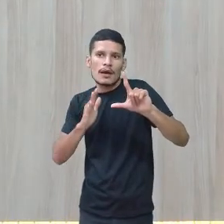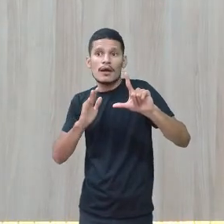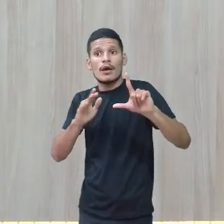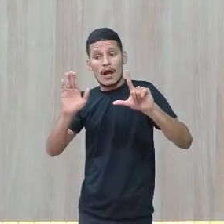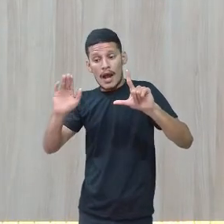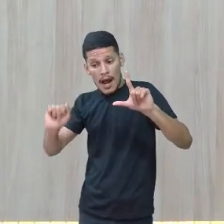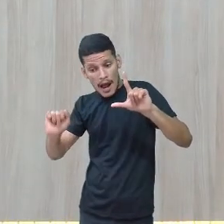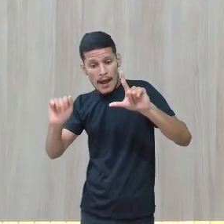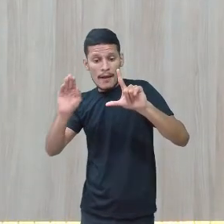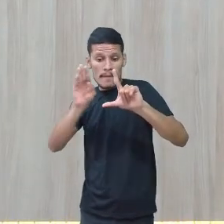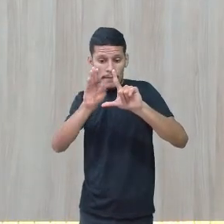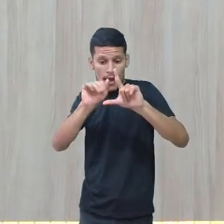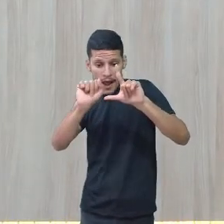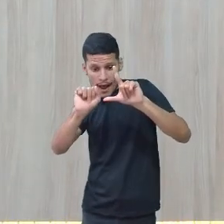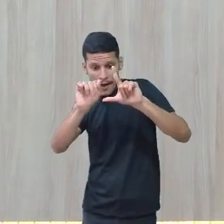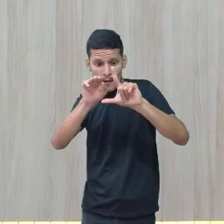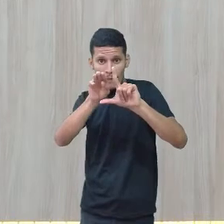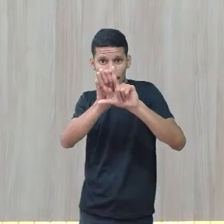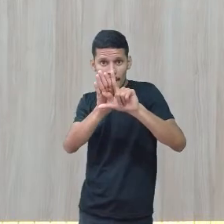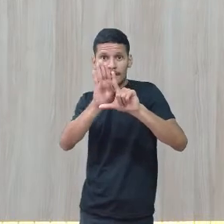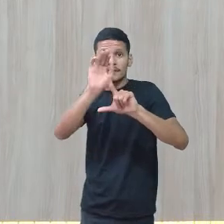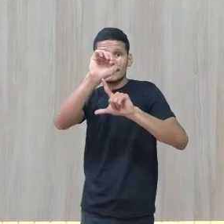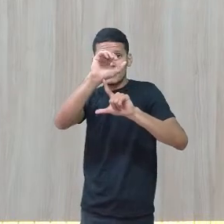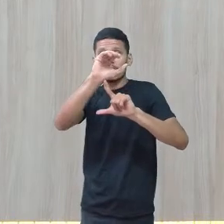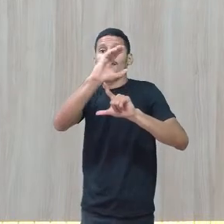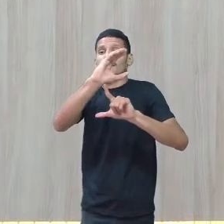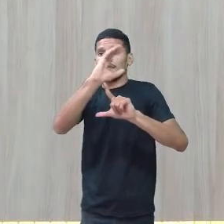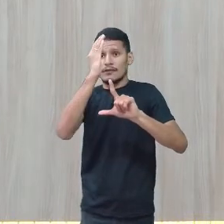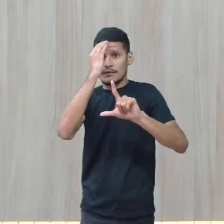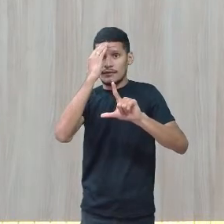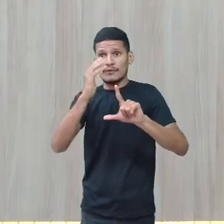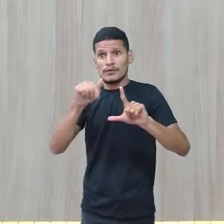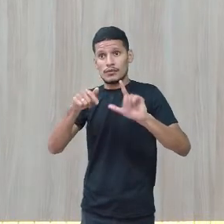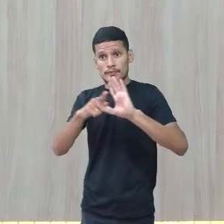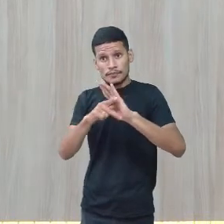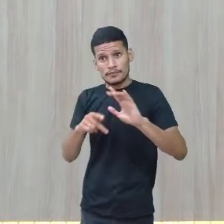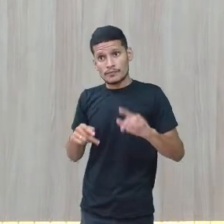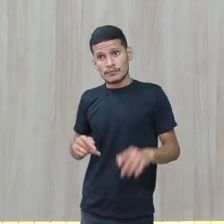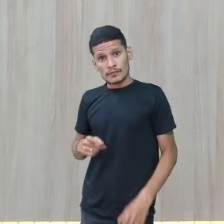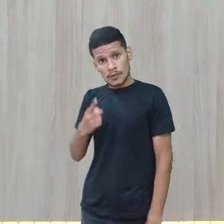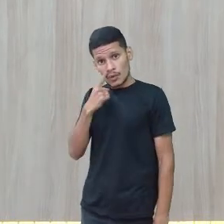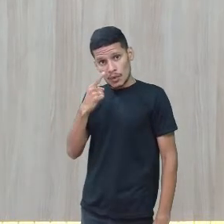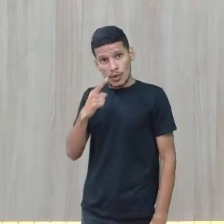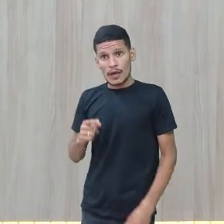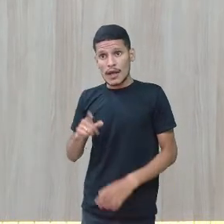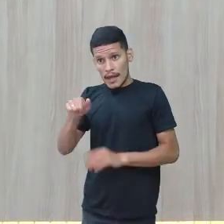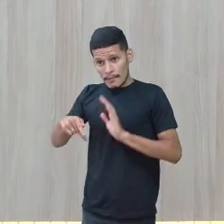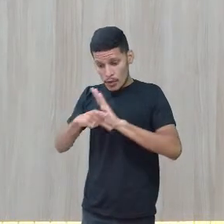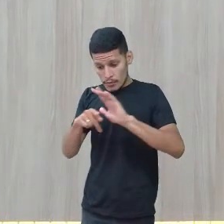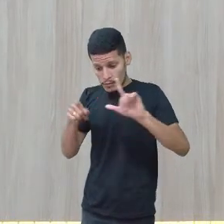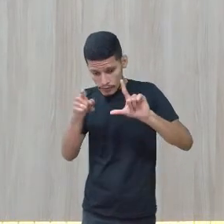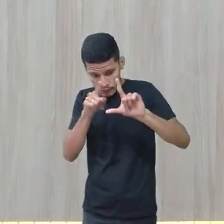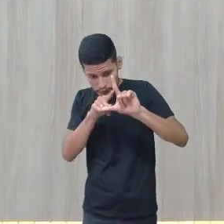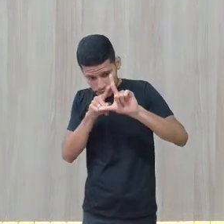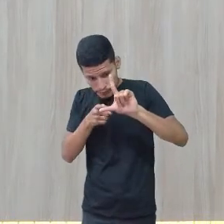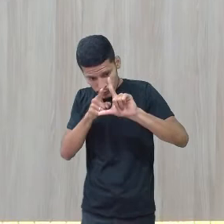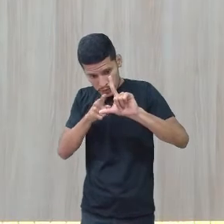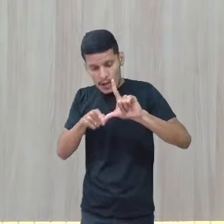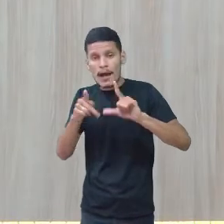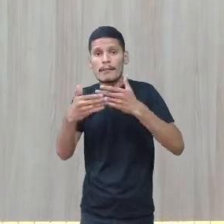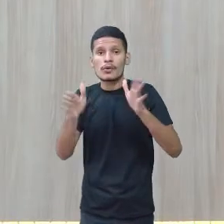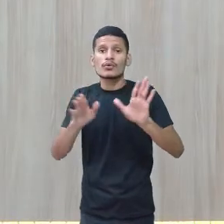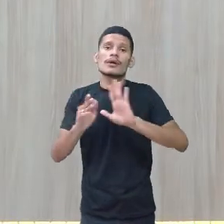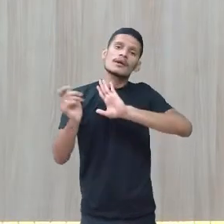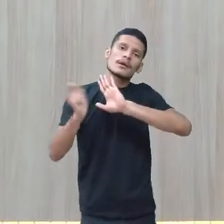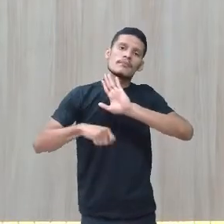vértice. O ângulo A, ele está representado com a letra minúscula para representar a abertura associada a esse ponto,